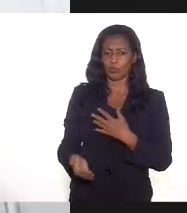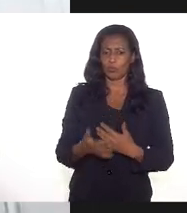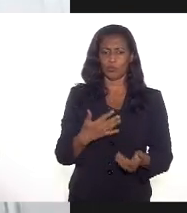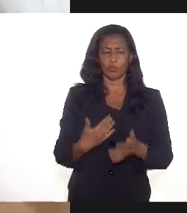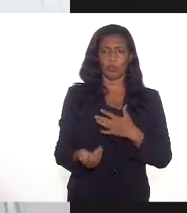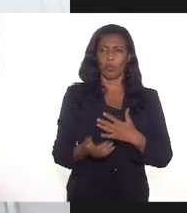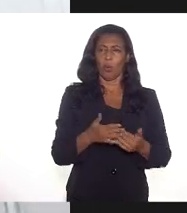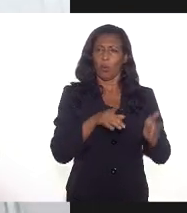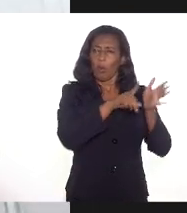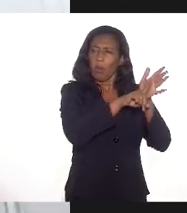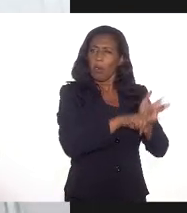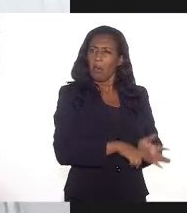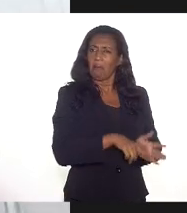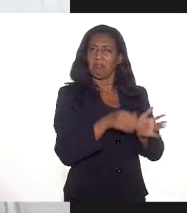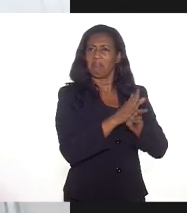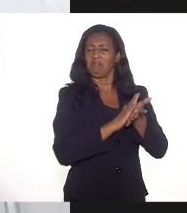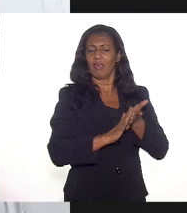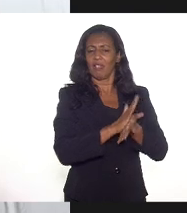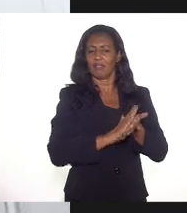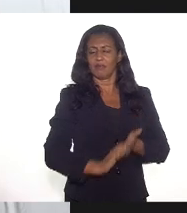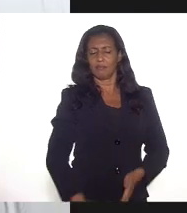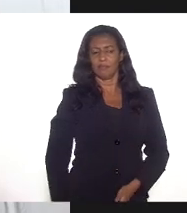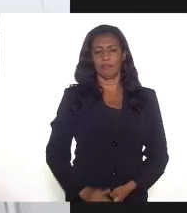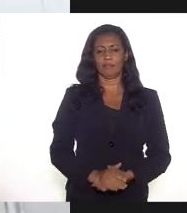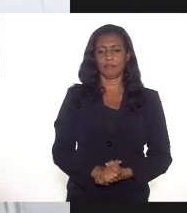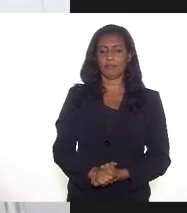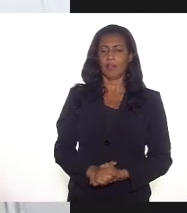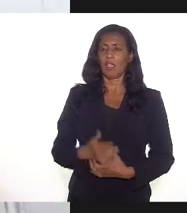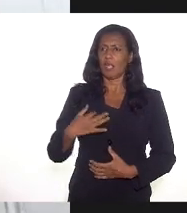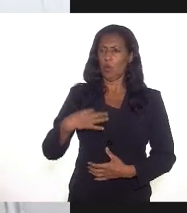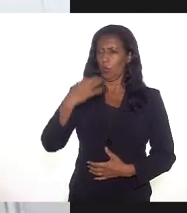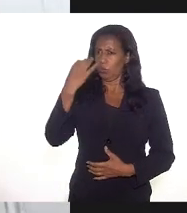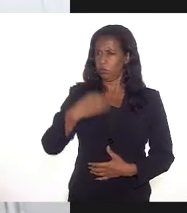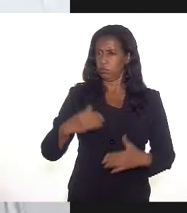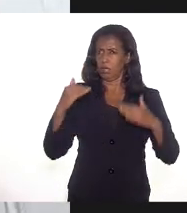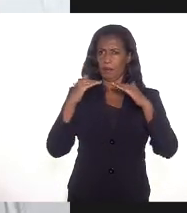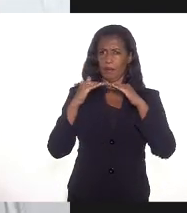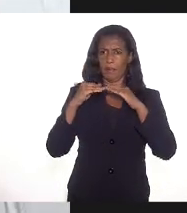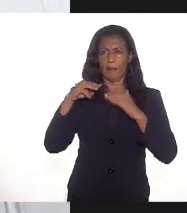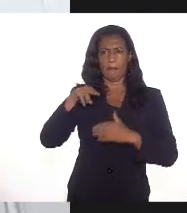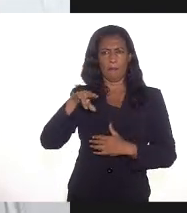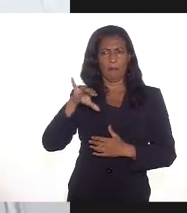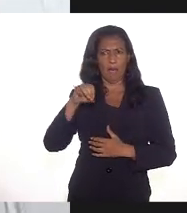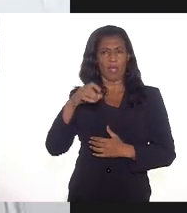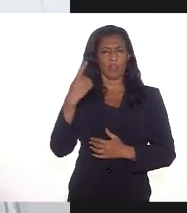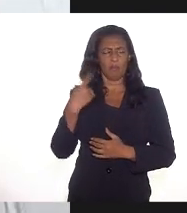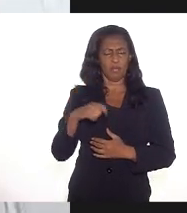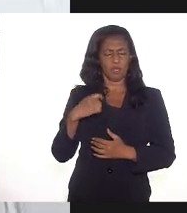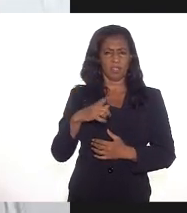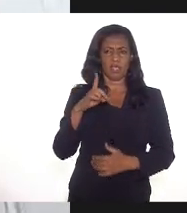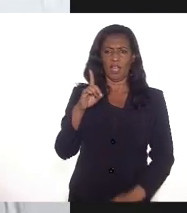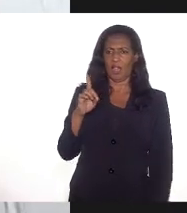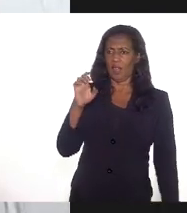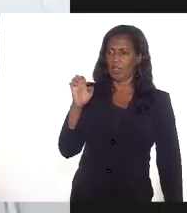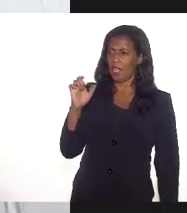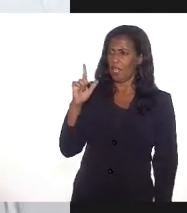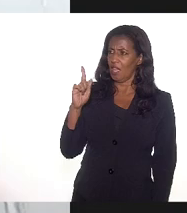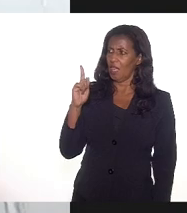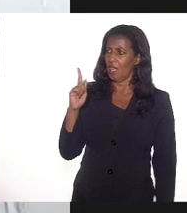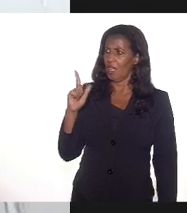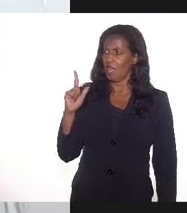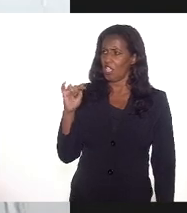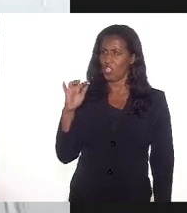qualquer averiguação, né? Então, assim, eu concordo com o posicionamento do Márcio, acho que a gente deveria baixar em diligência para chamar